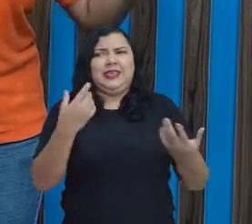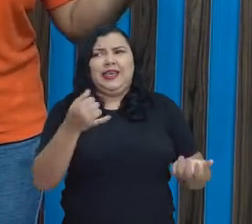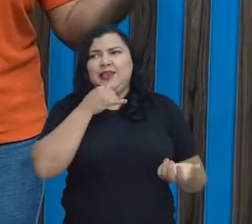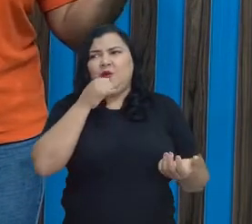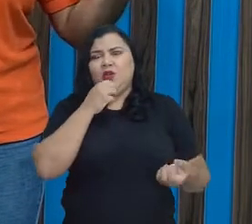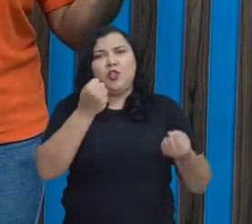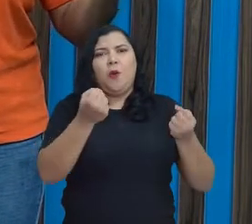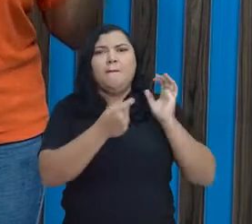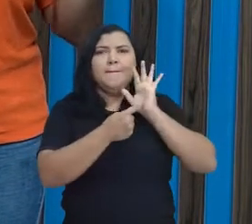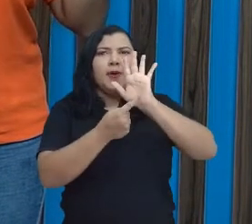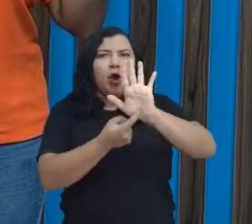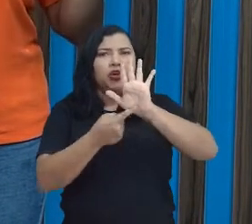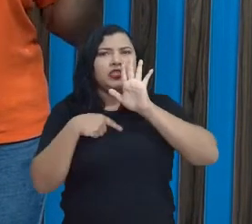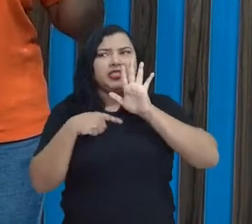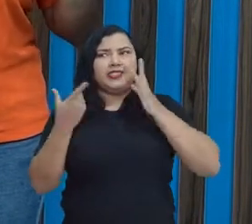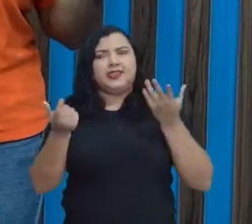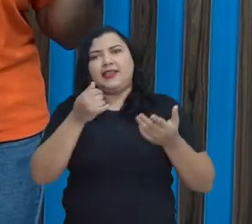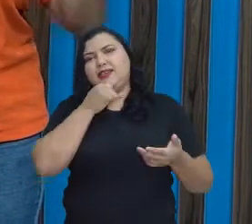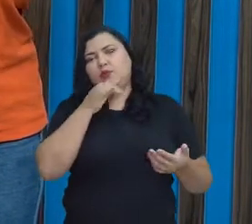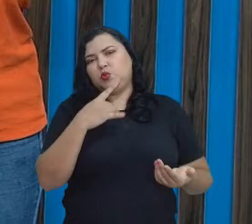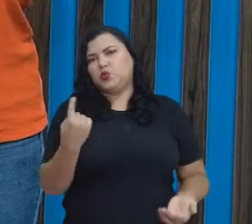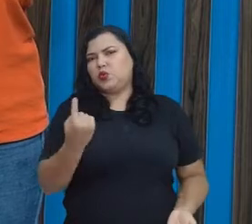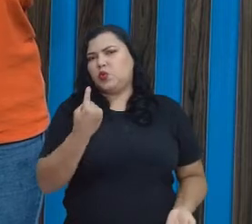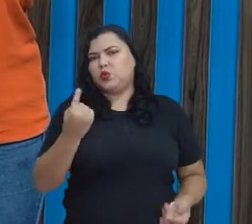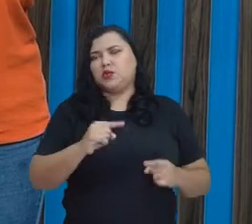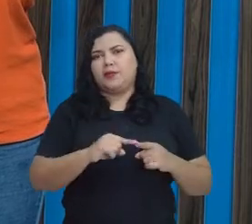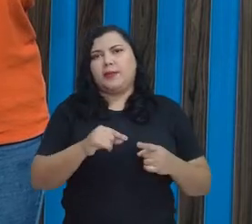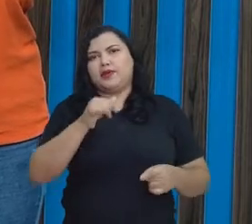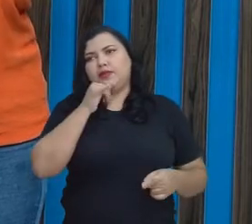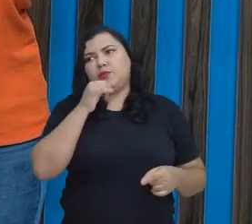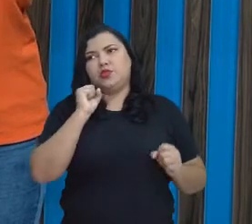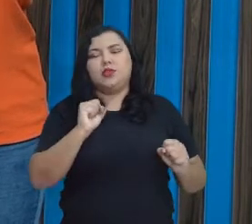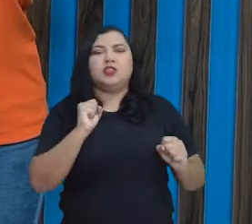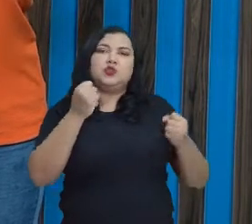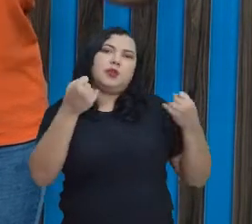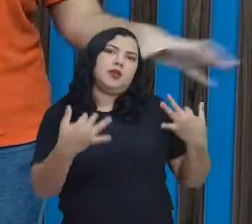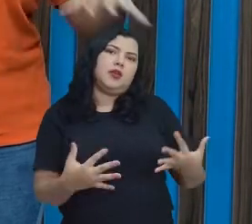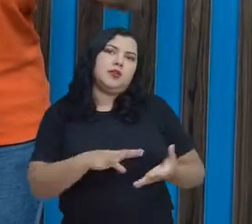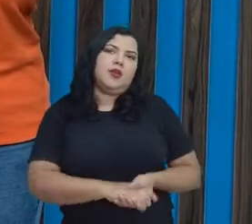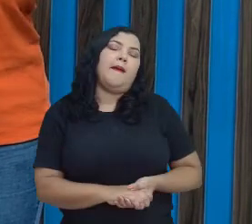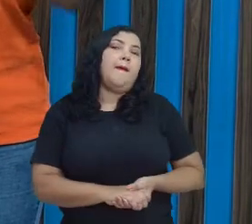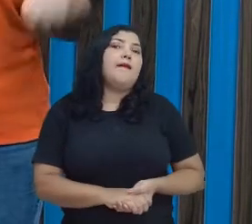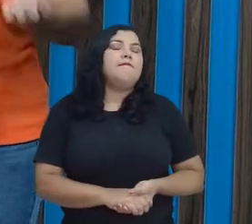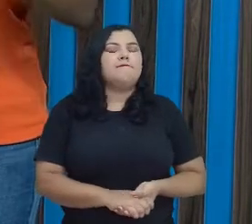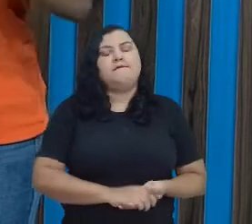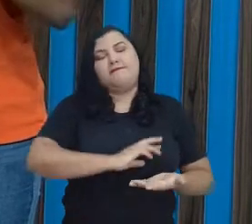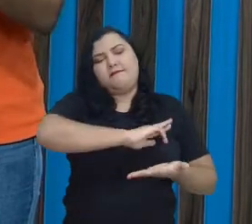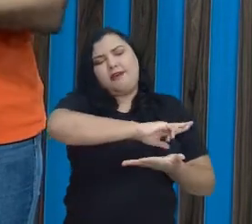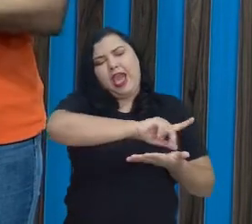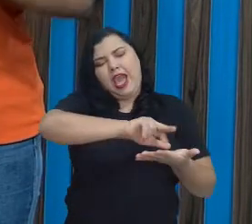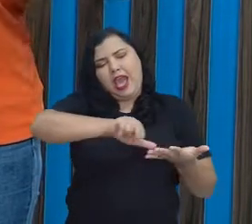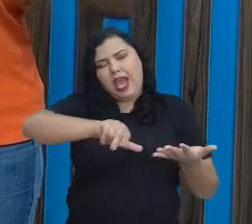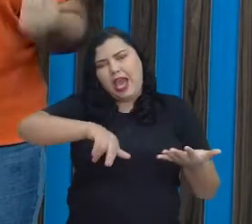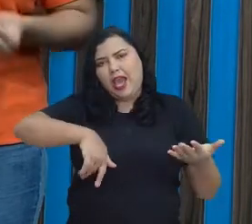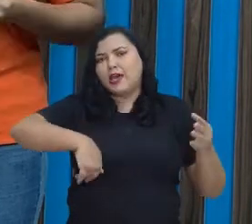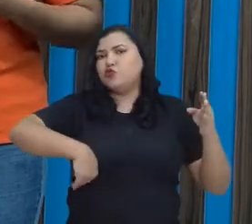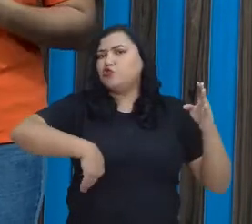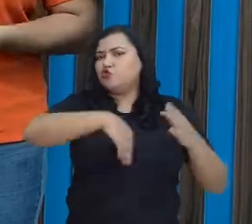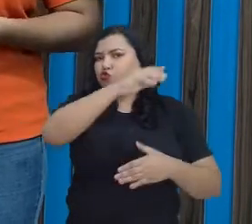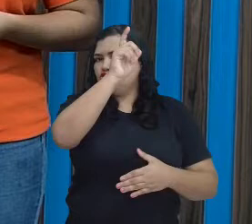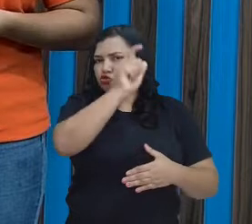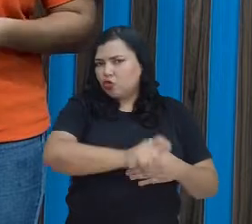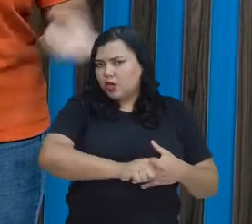o sujeito quase que pelado, digamos assim. Mas, por exemplo, eu poderia dizer, muitos jogadores e torcedores reclamaram